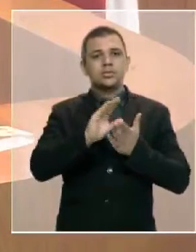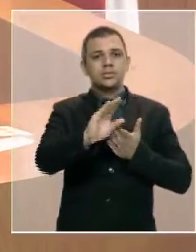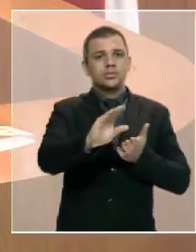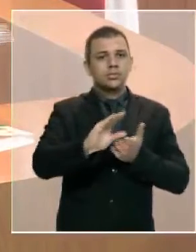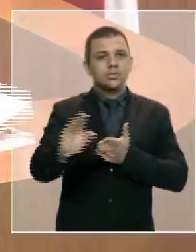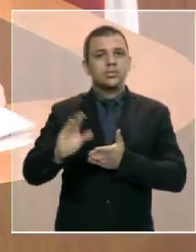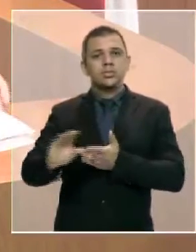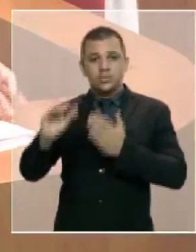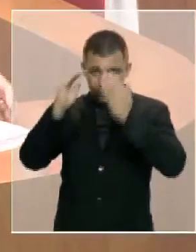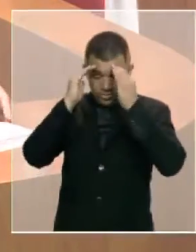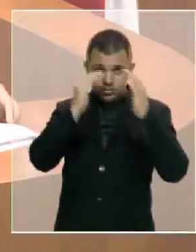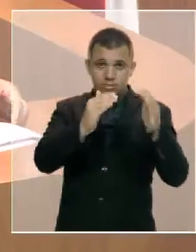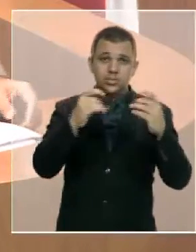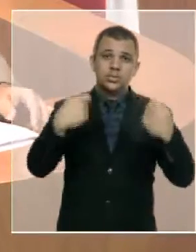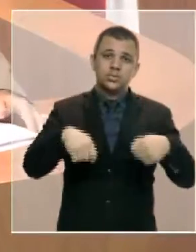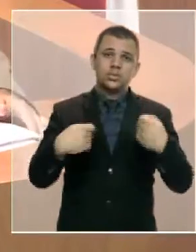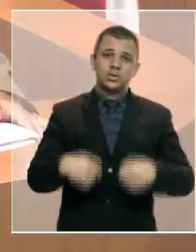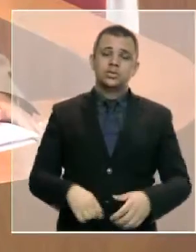cumprido.